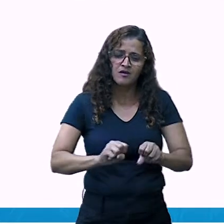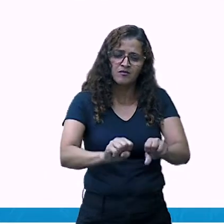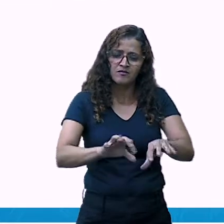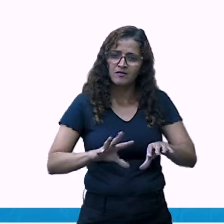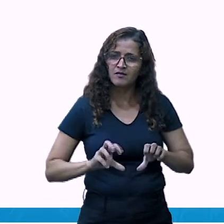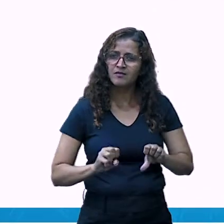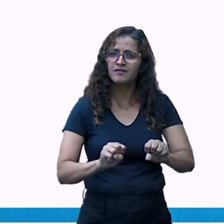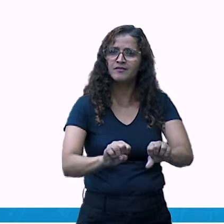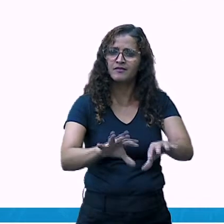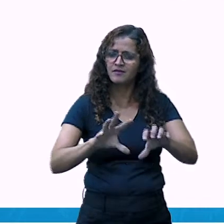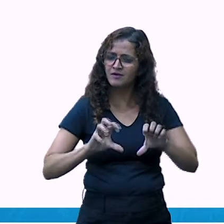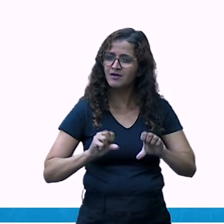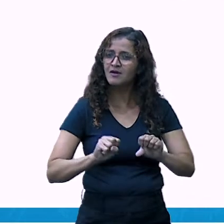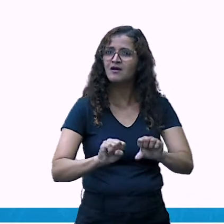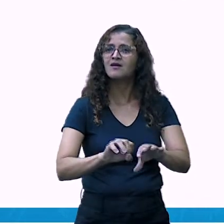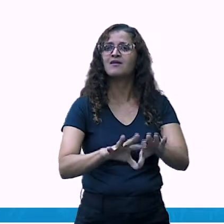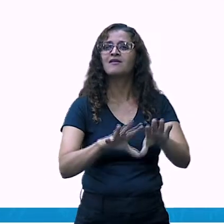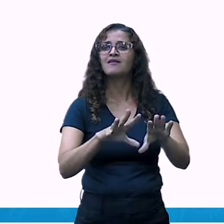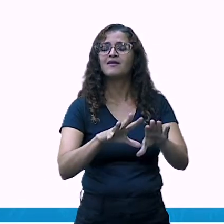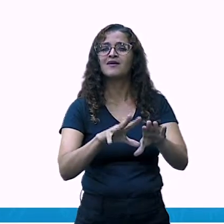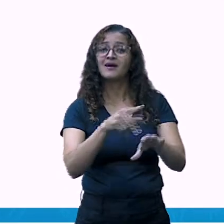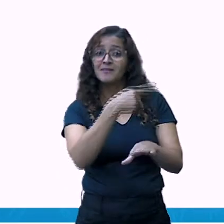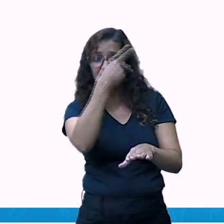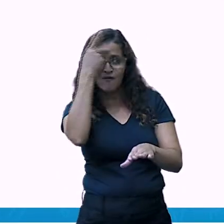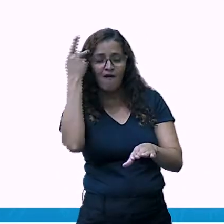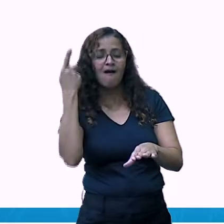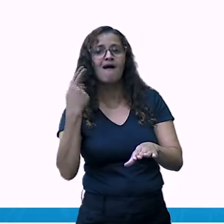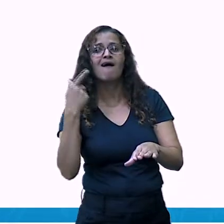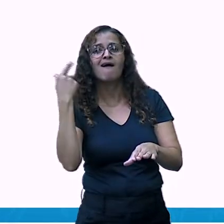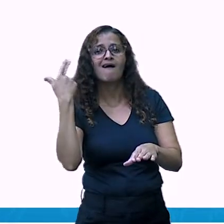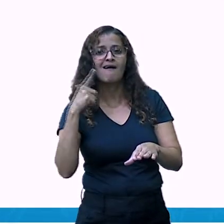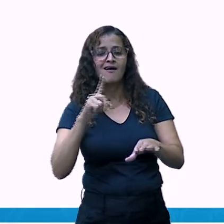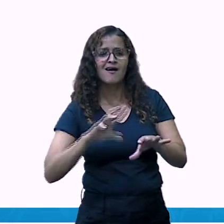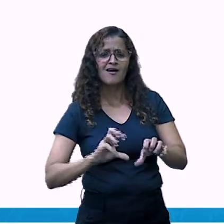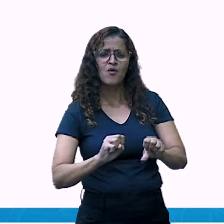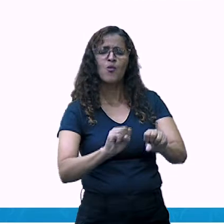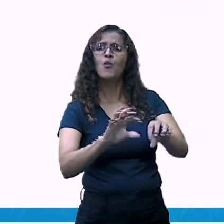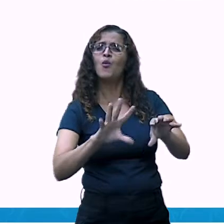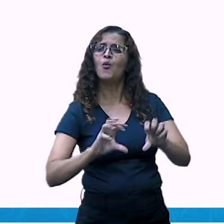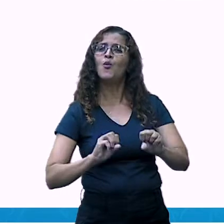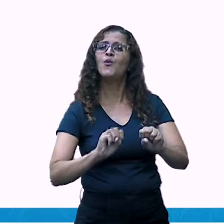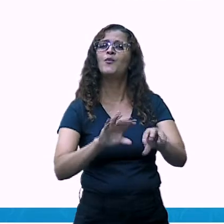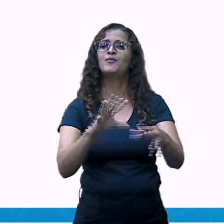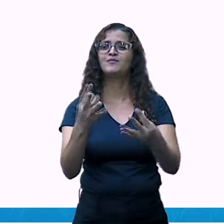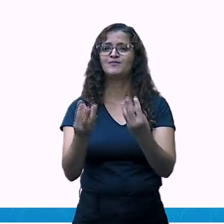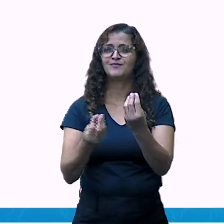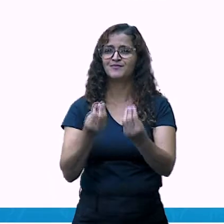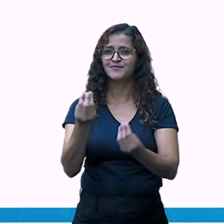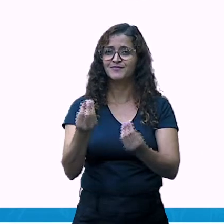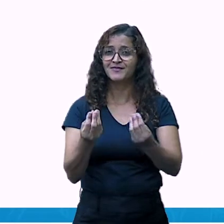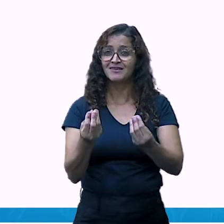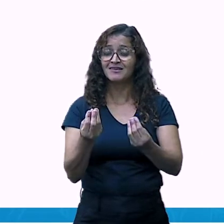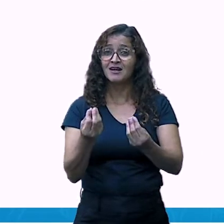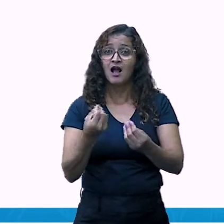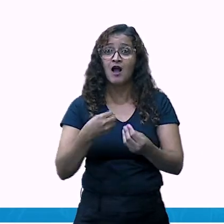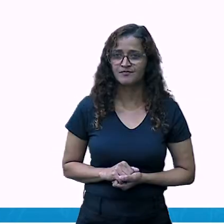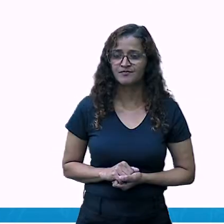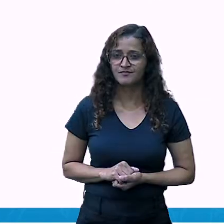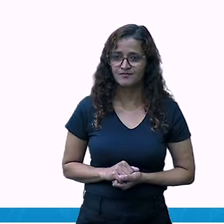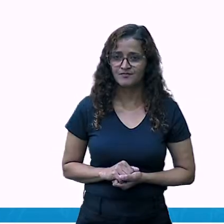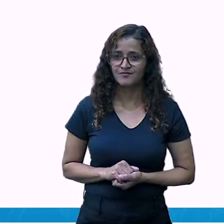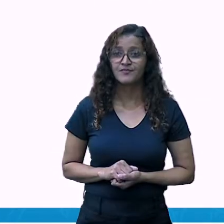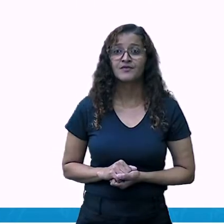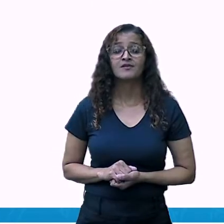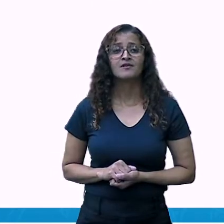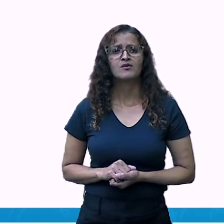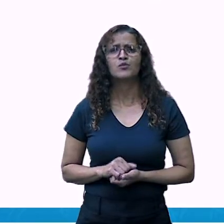E como a gente consegue esse processo da levedura? Através do fermento.